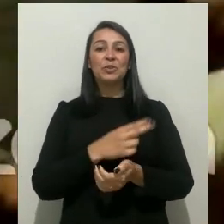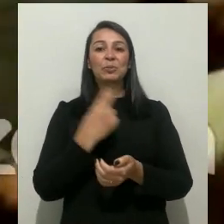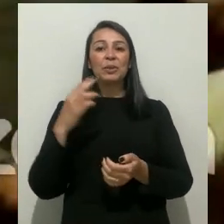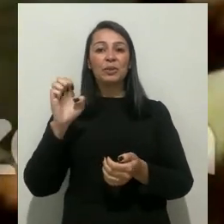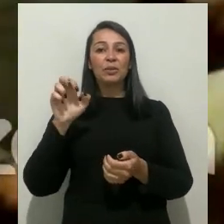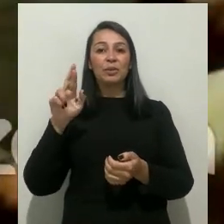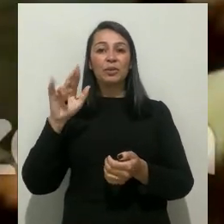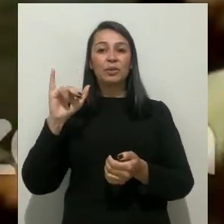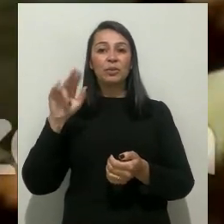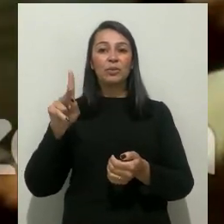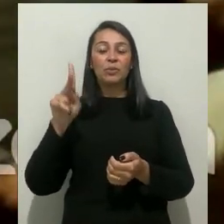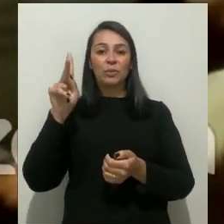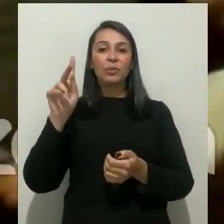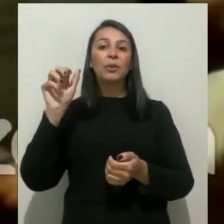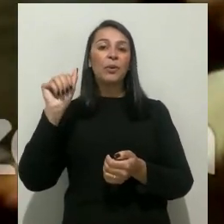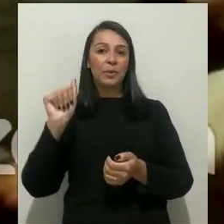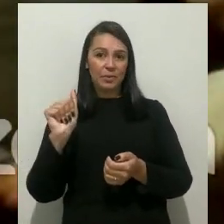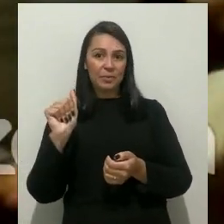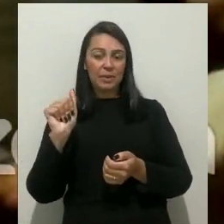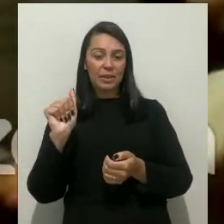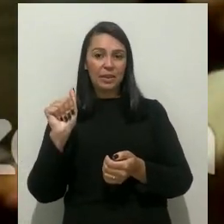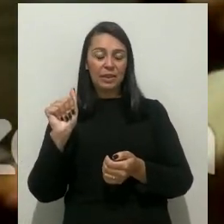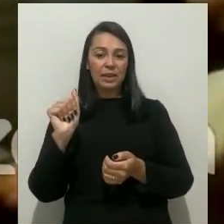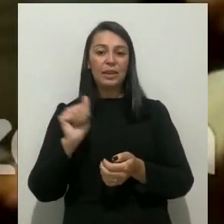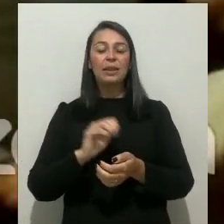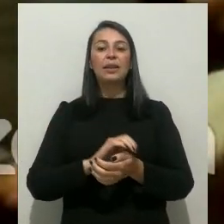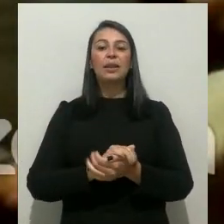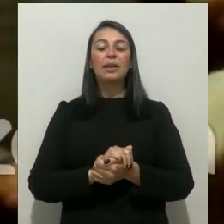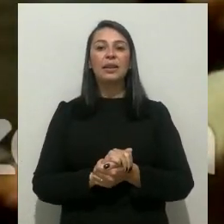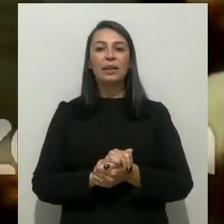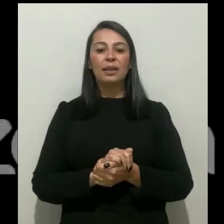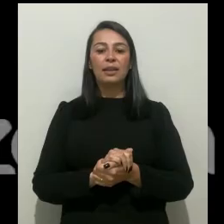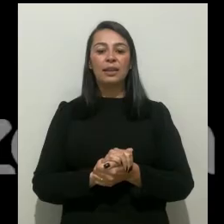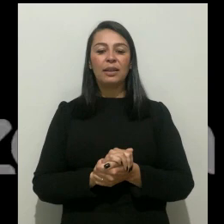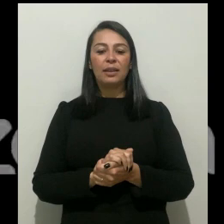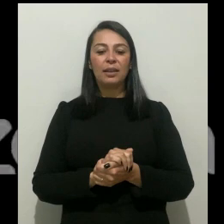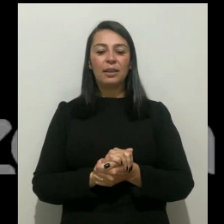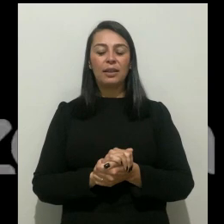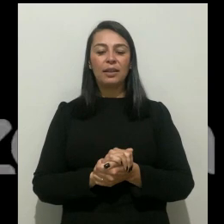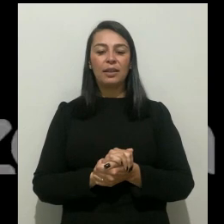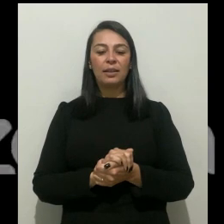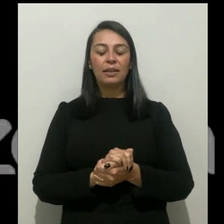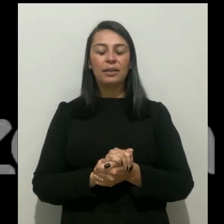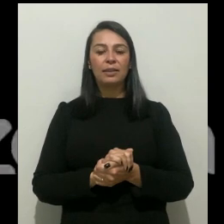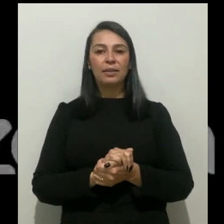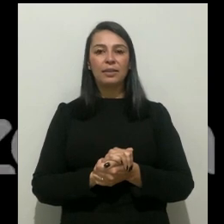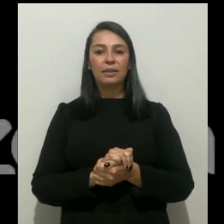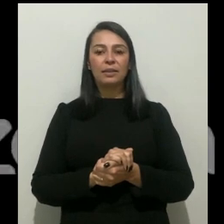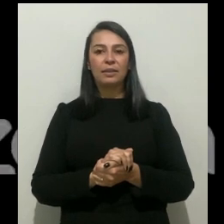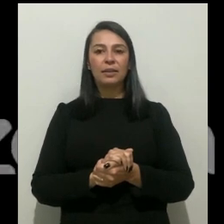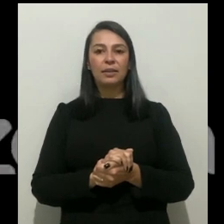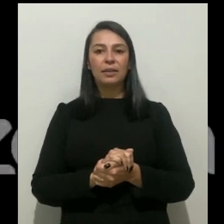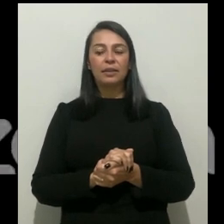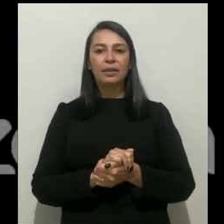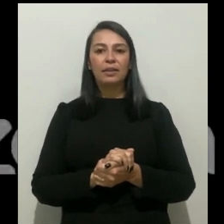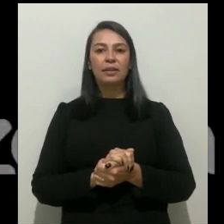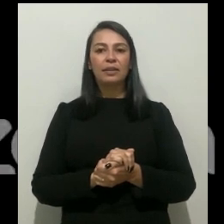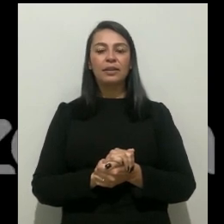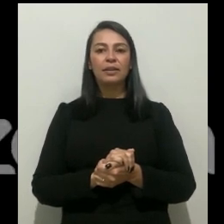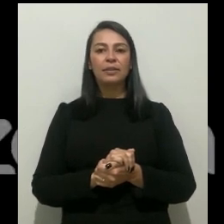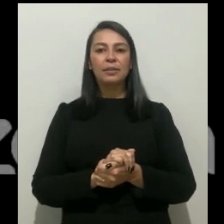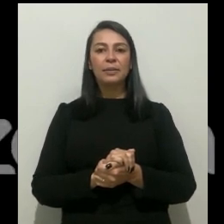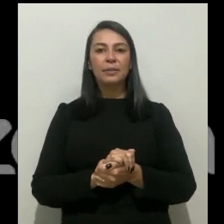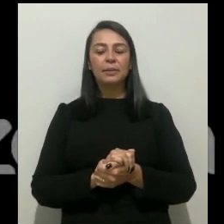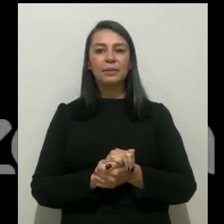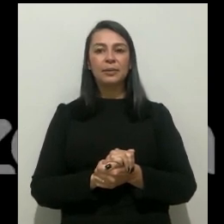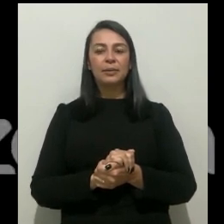Érica, né? Uma identidade eu vim contribuir assim, muito sinceramente